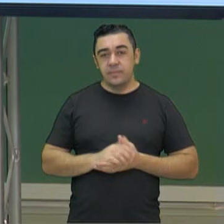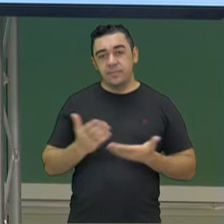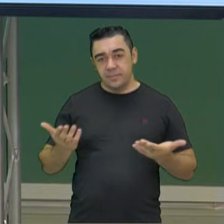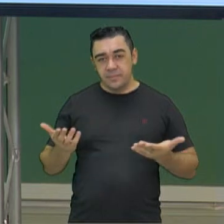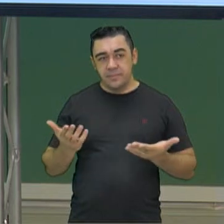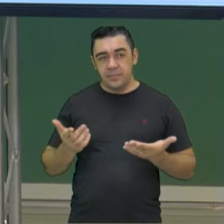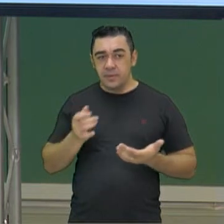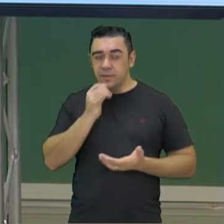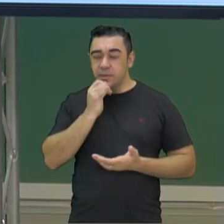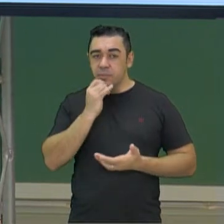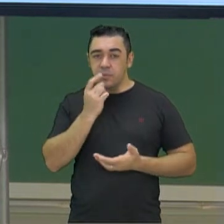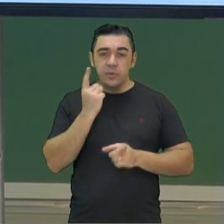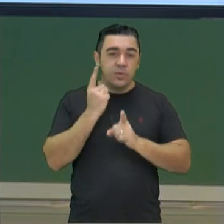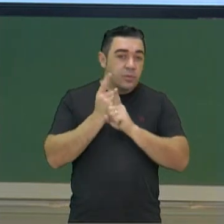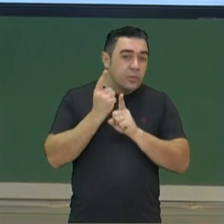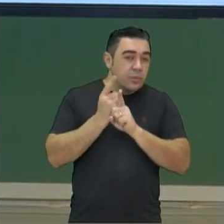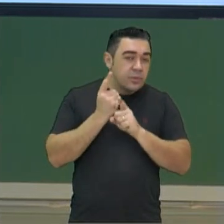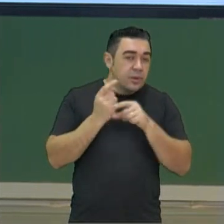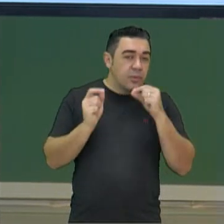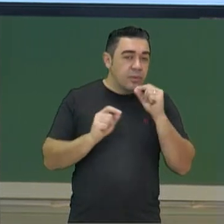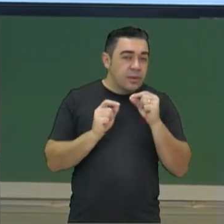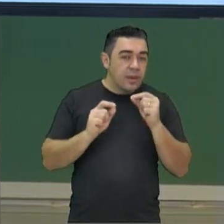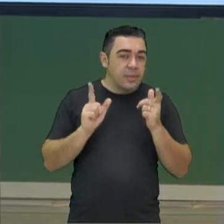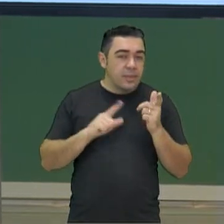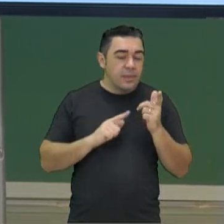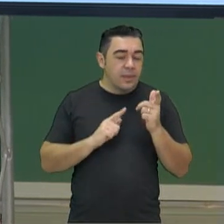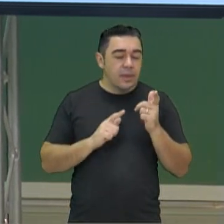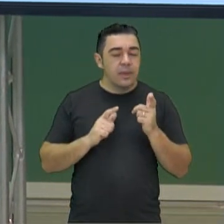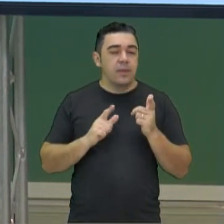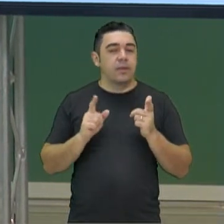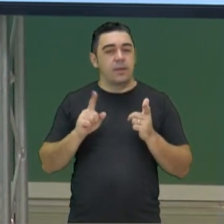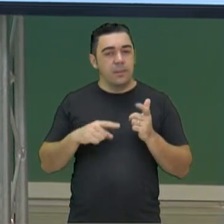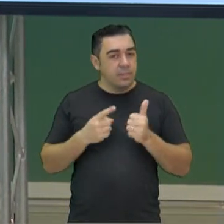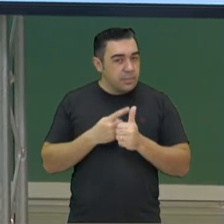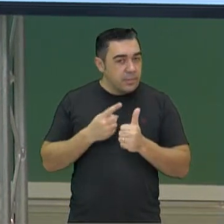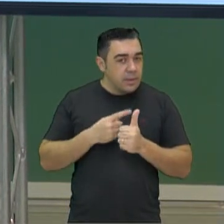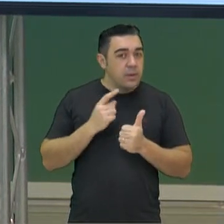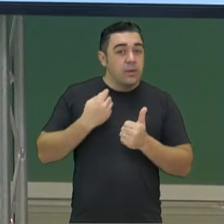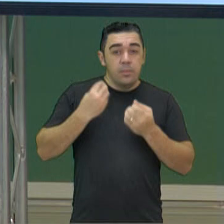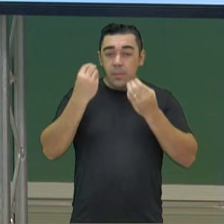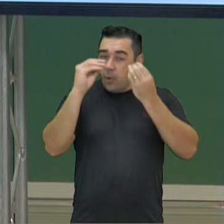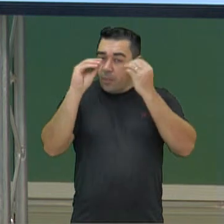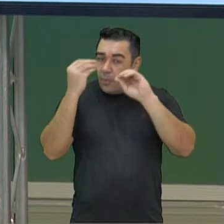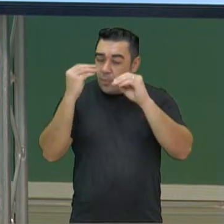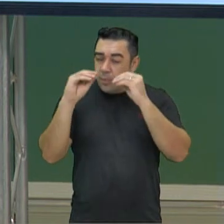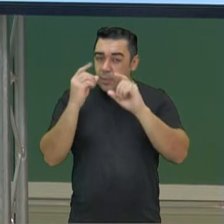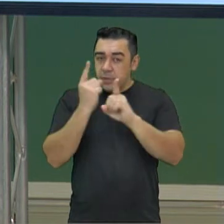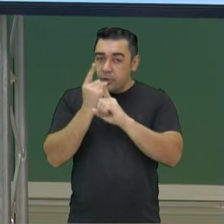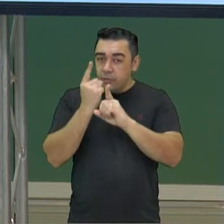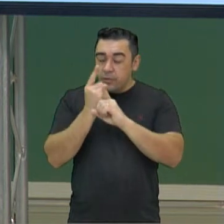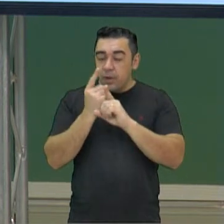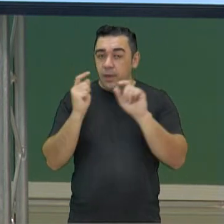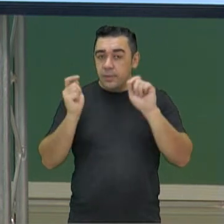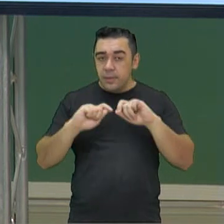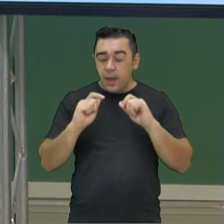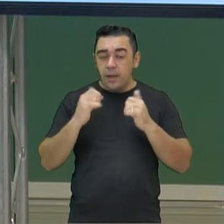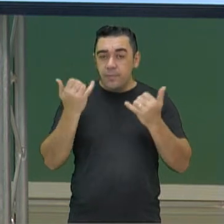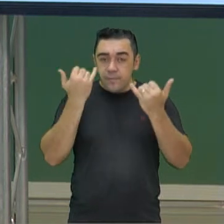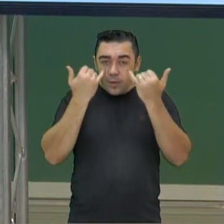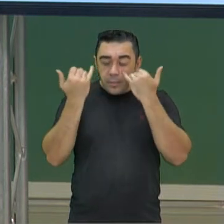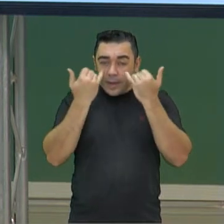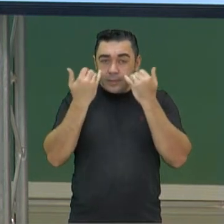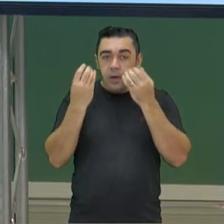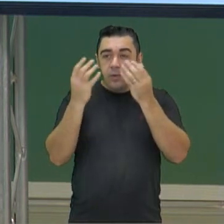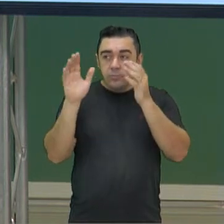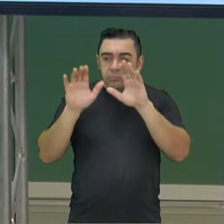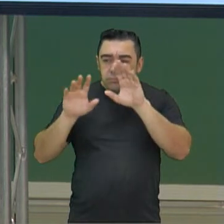Resolução do exemplo 1, identificar os elementos da elipse. Então, o primeiro passo, como eu sempre disse, é anotar os dados, é identificar, você poder tirar as informações de